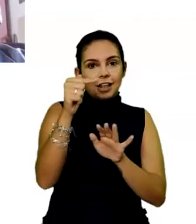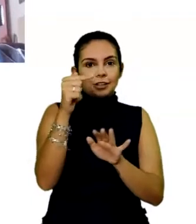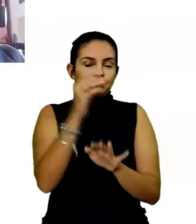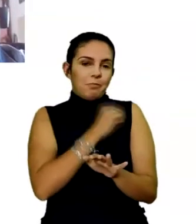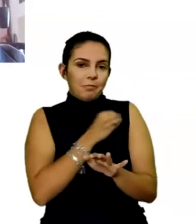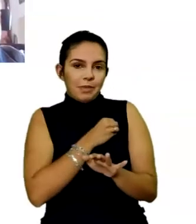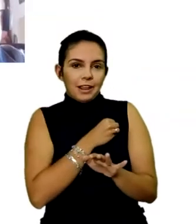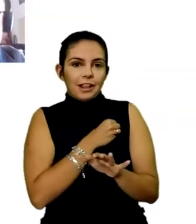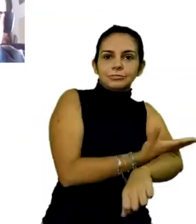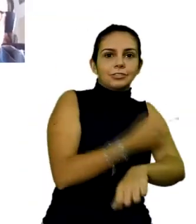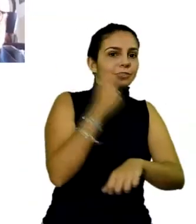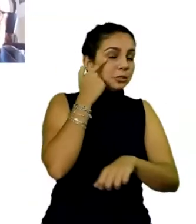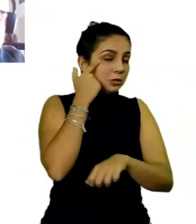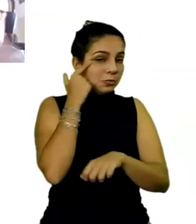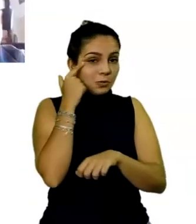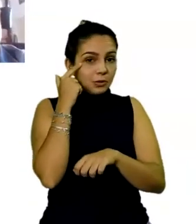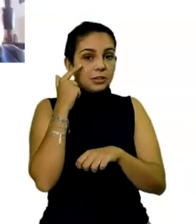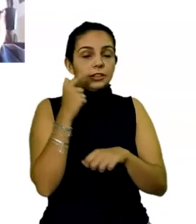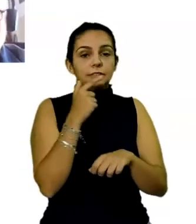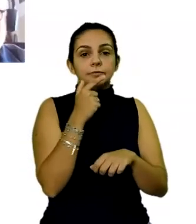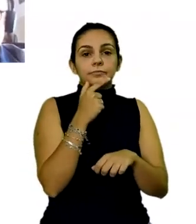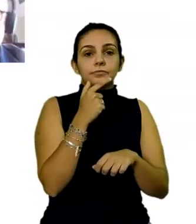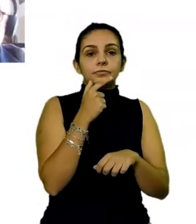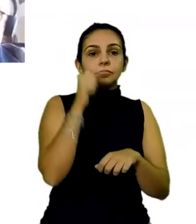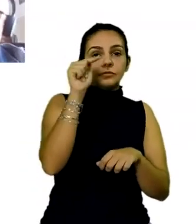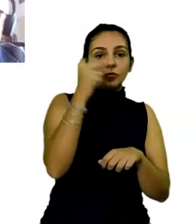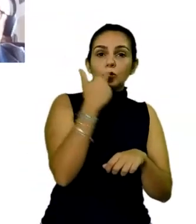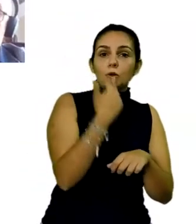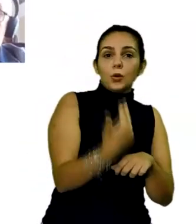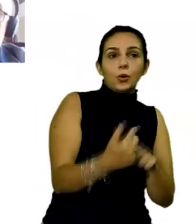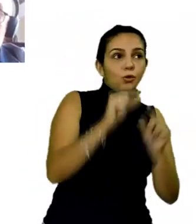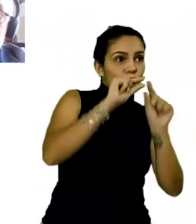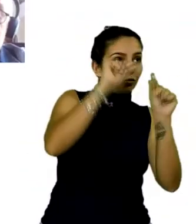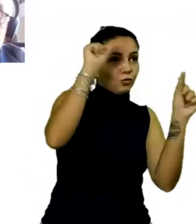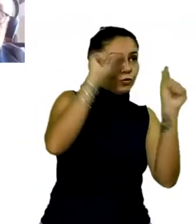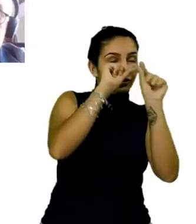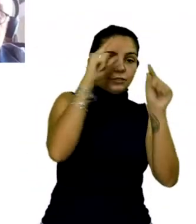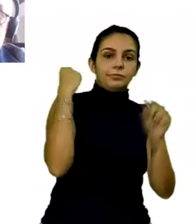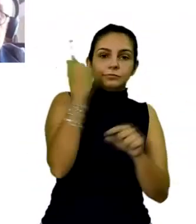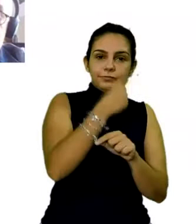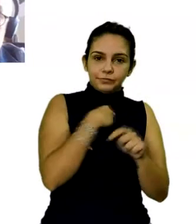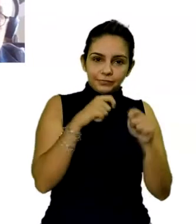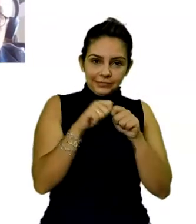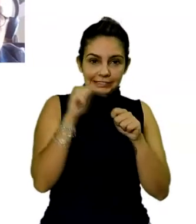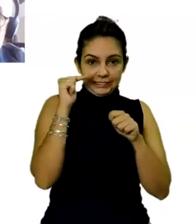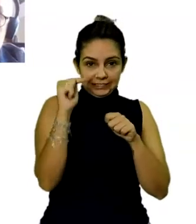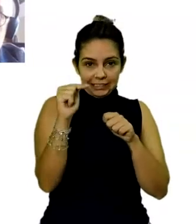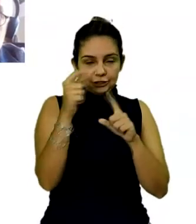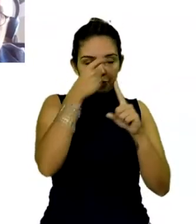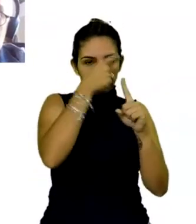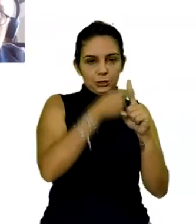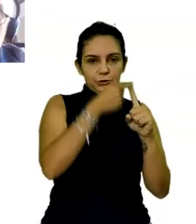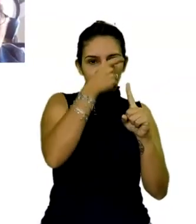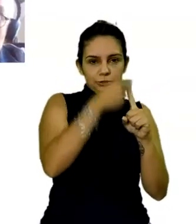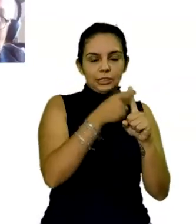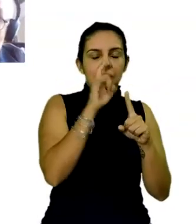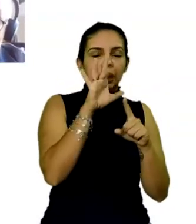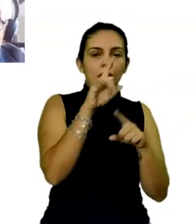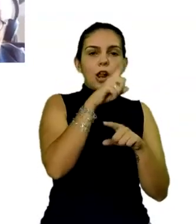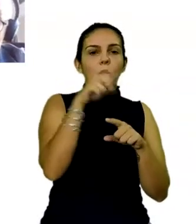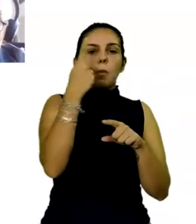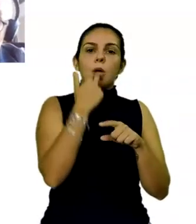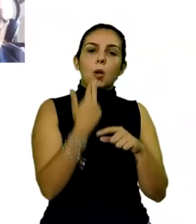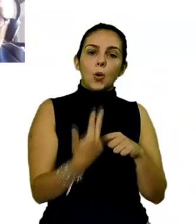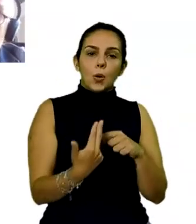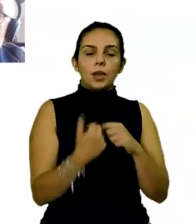emoções dos japoneses, né? As 7 cores do arco-íris. Então vamos fazer 7 personagens, cada um de uma